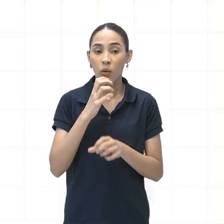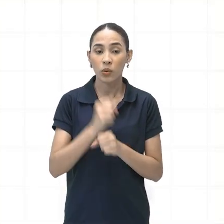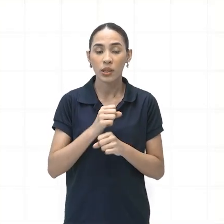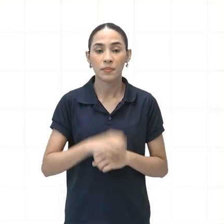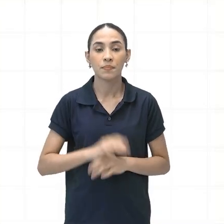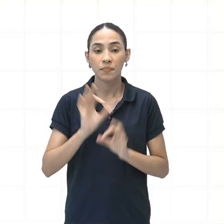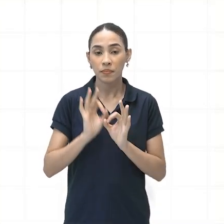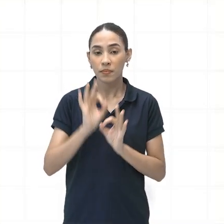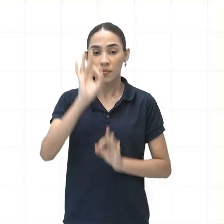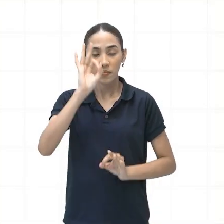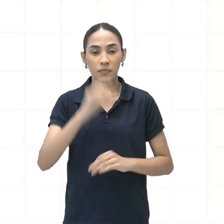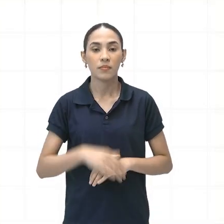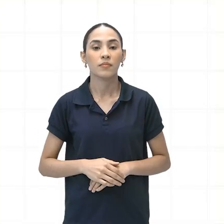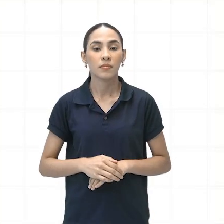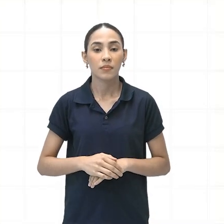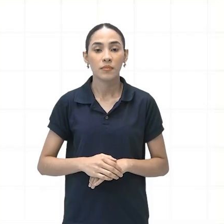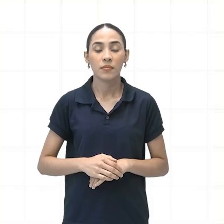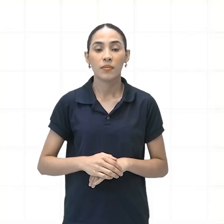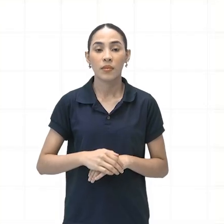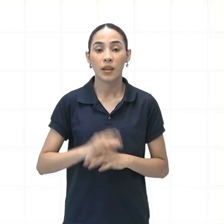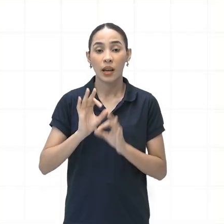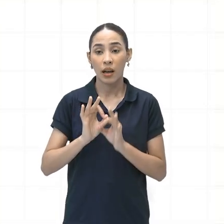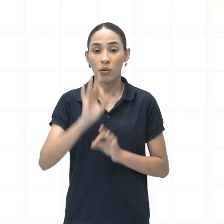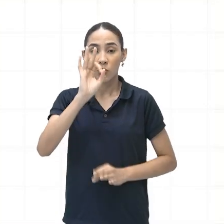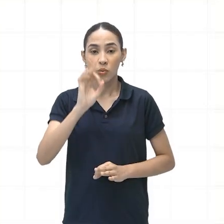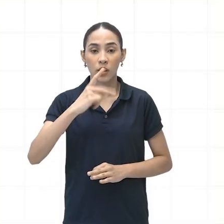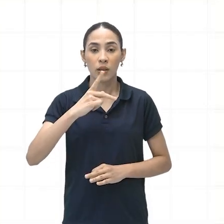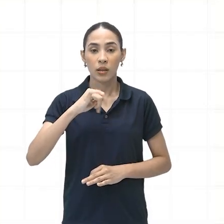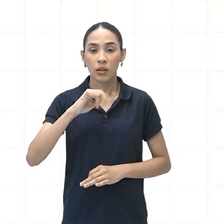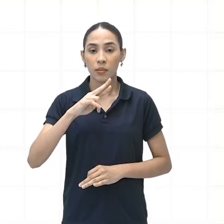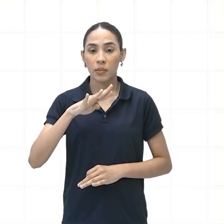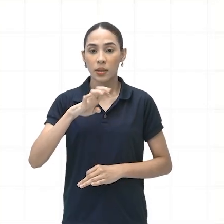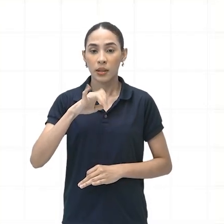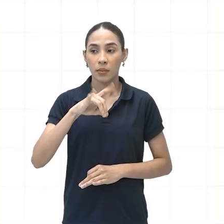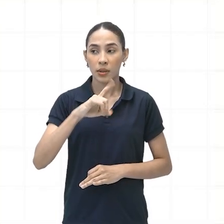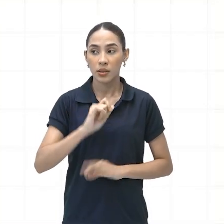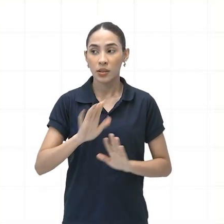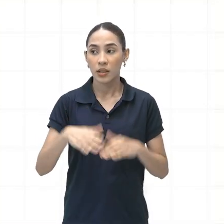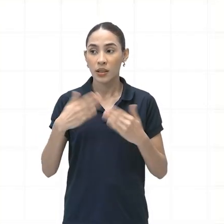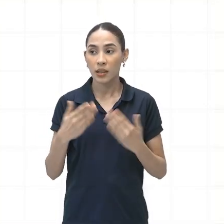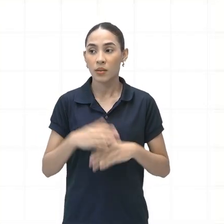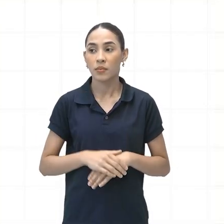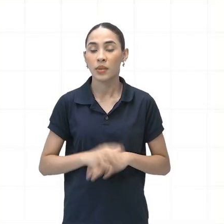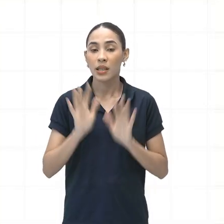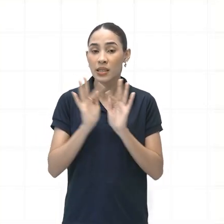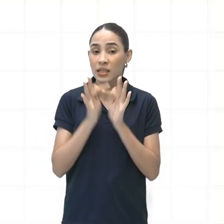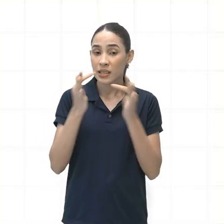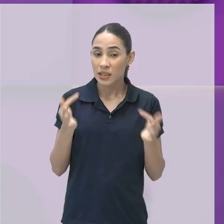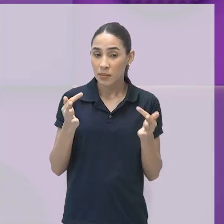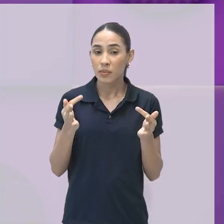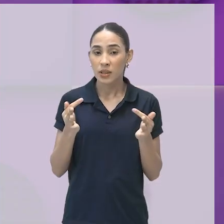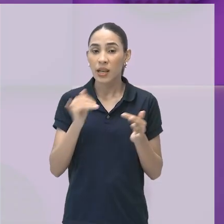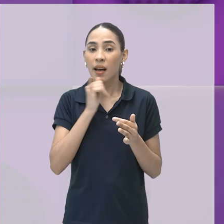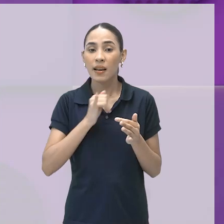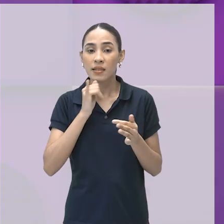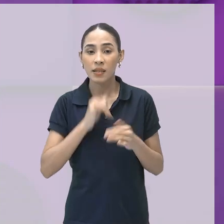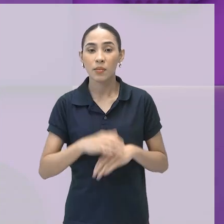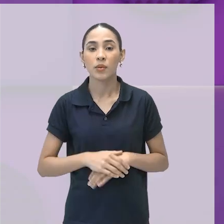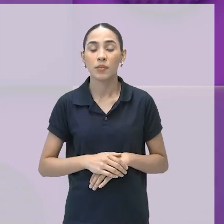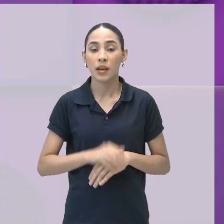calcular a medida da altura da pirâmide, né? Então, pelo simples caso de